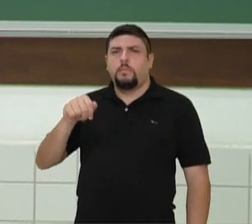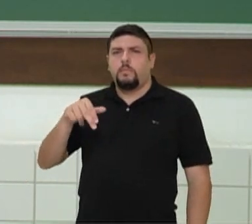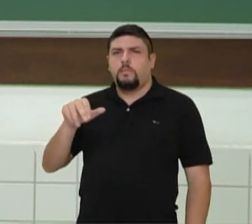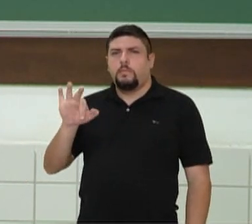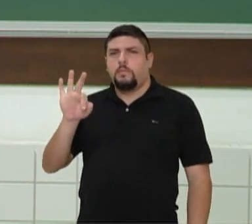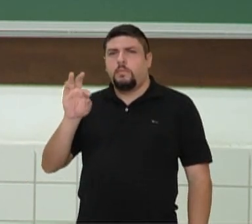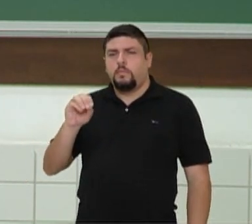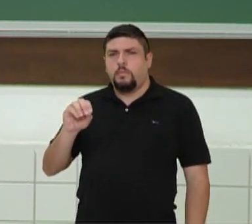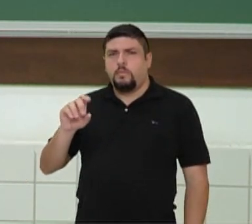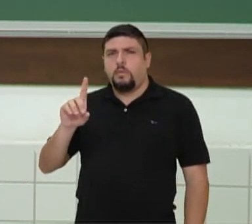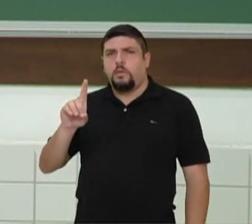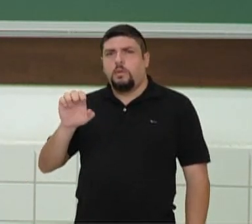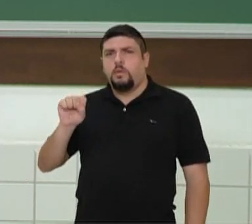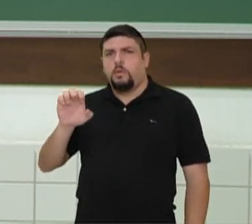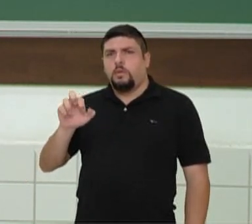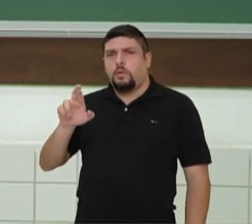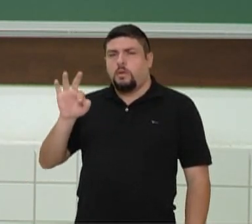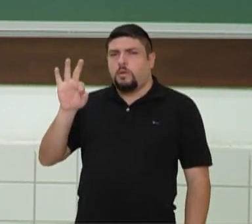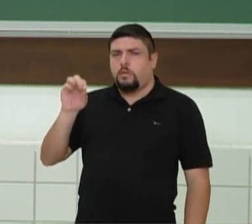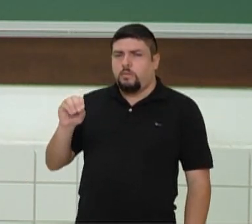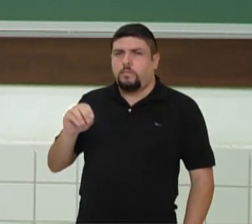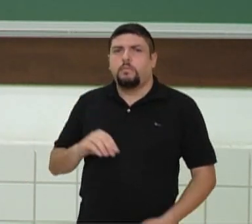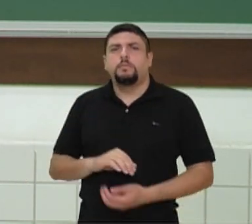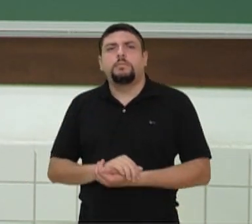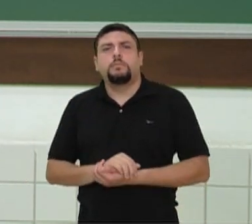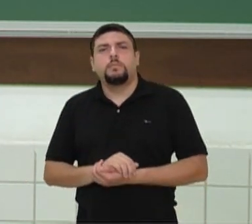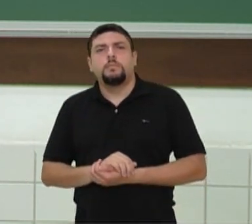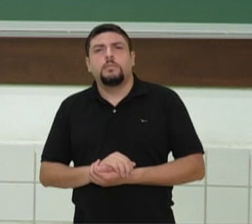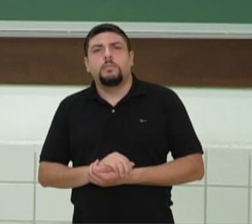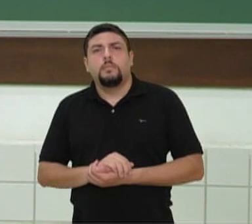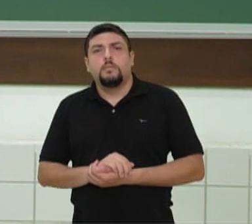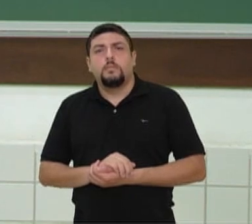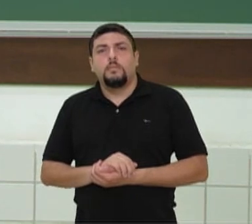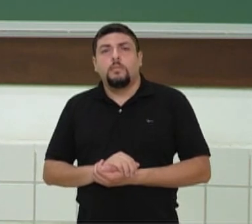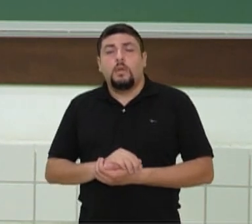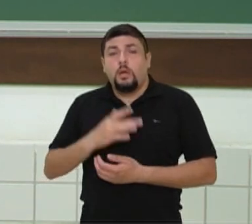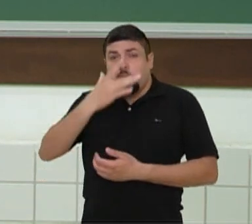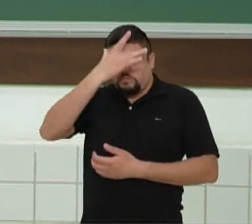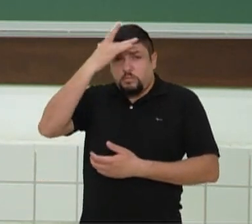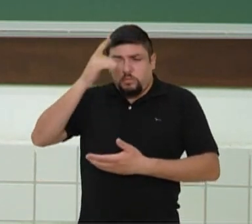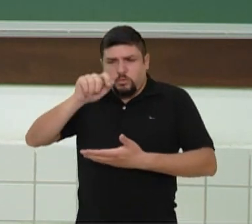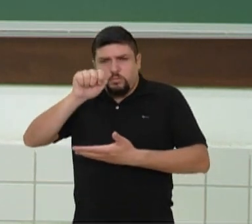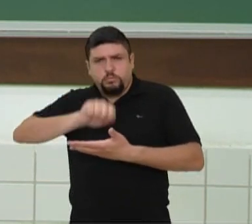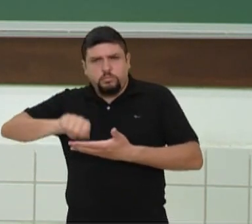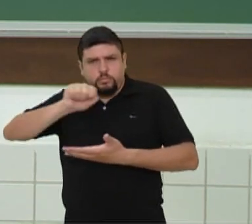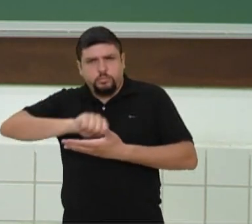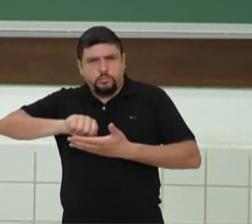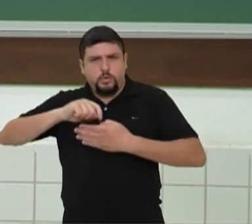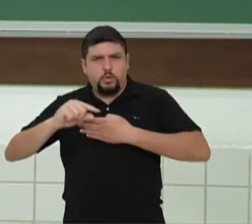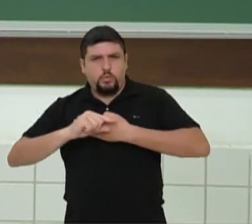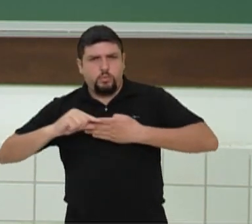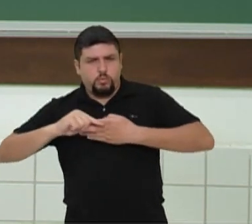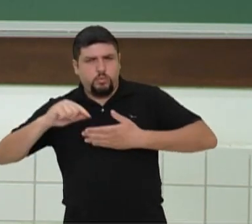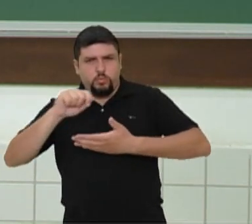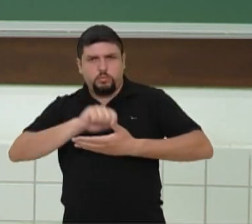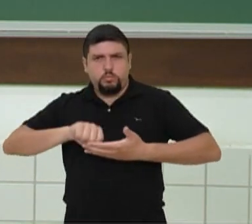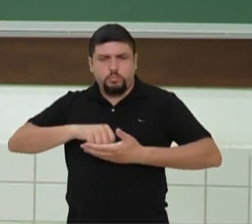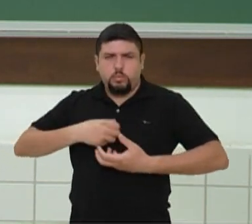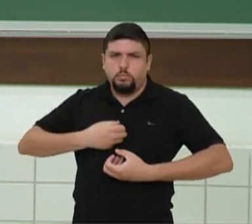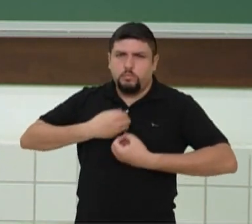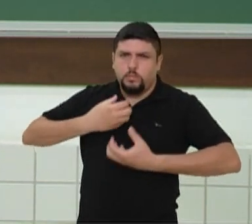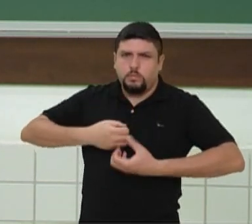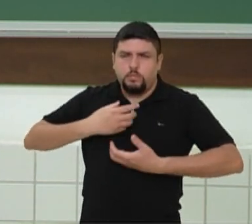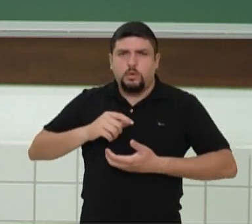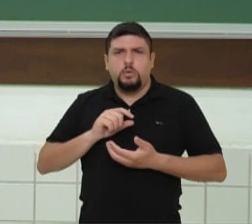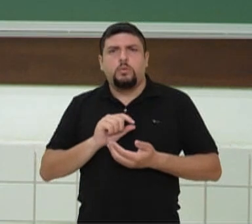inicialmente o poeta, né, os compositores se lembram de que o interior do Brasil, ali, o Planalto Central, o Planalto Brasileiro, não